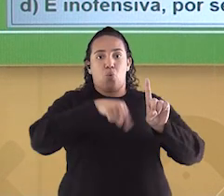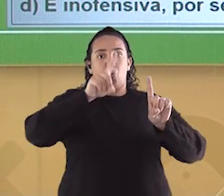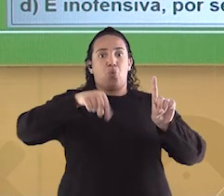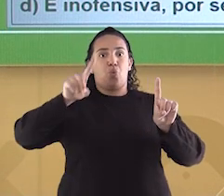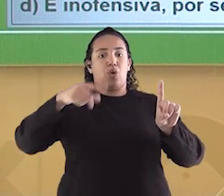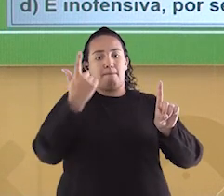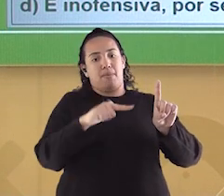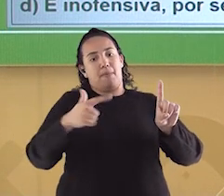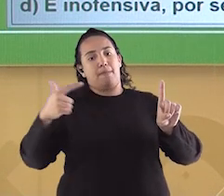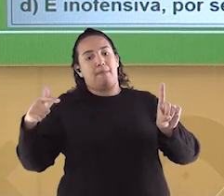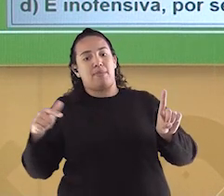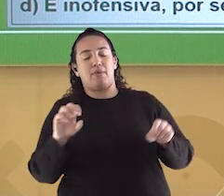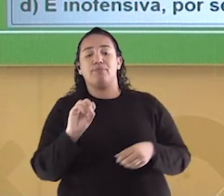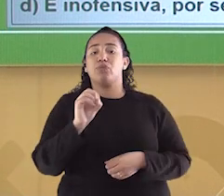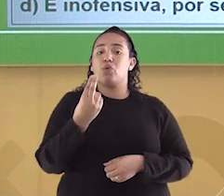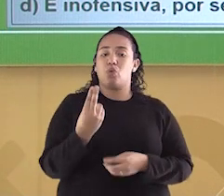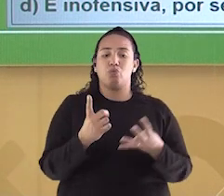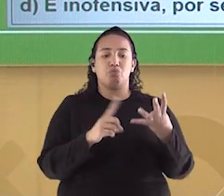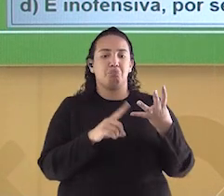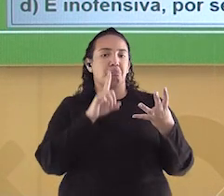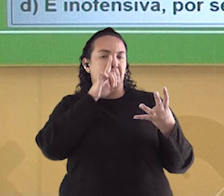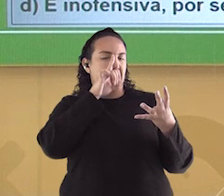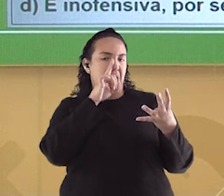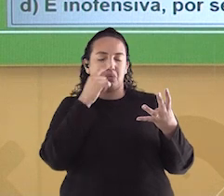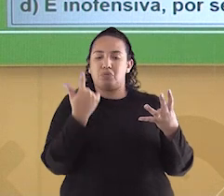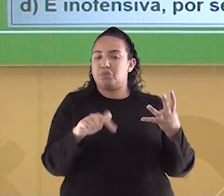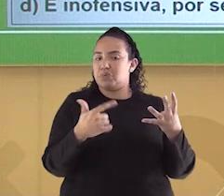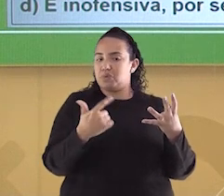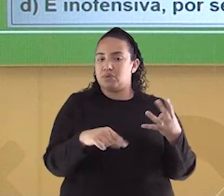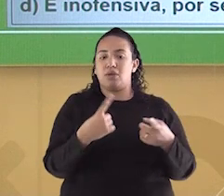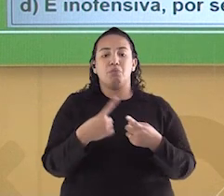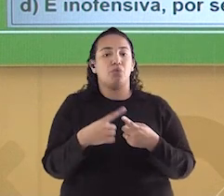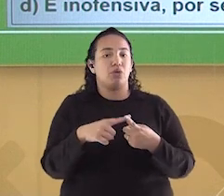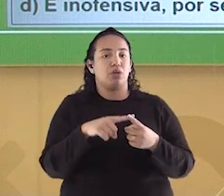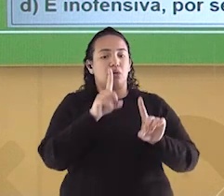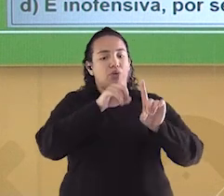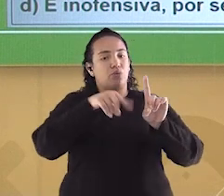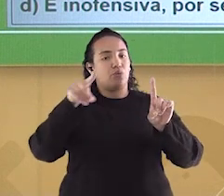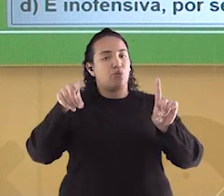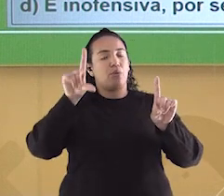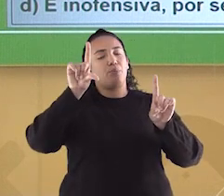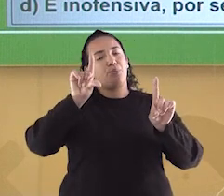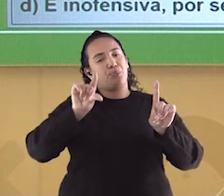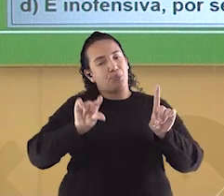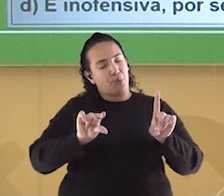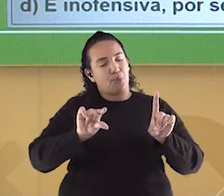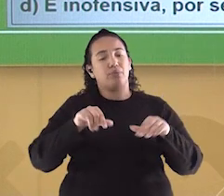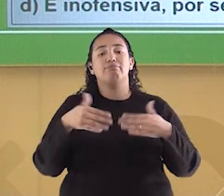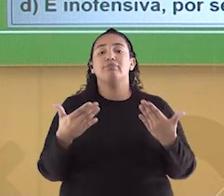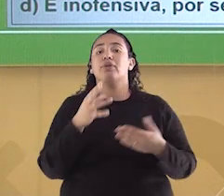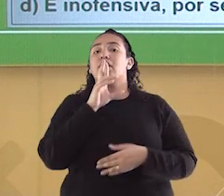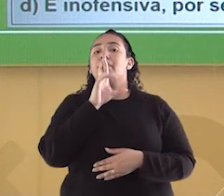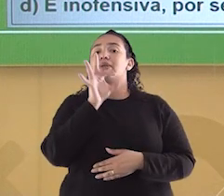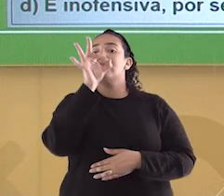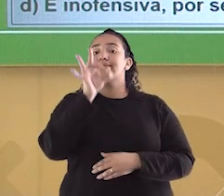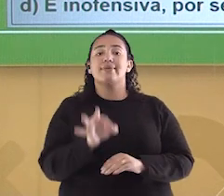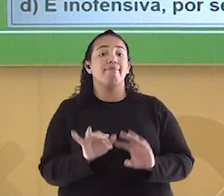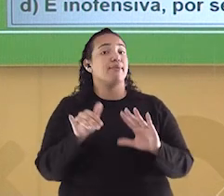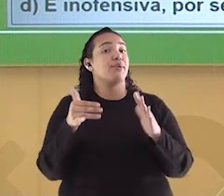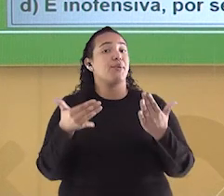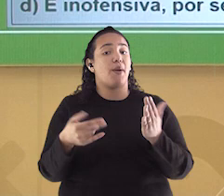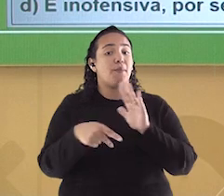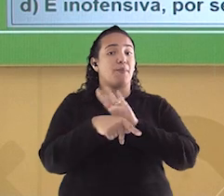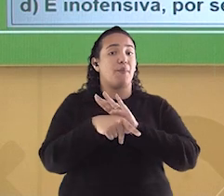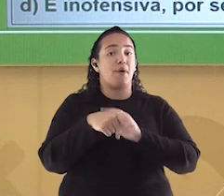frequência? Ou letra D, é inofensiva por ser de baixa frequência? E aí, qual é a resposta correta sobre as ondas infravermelhas